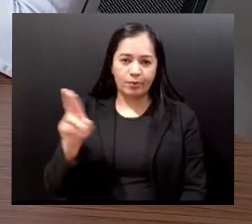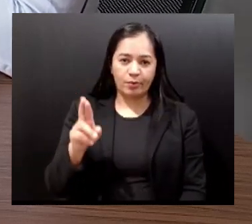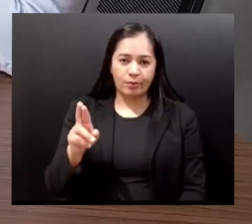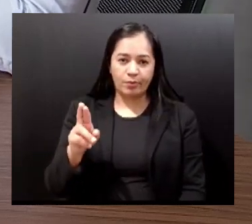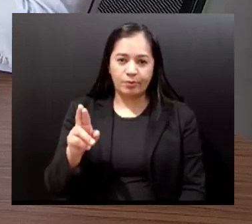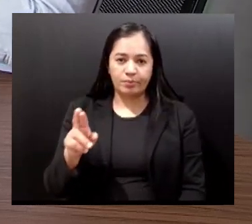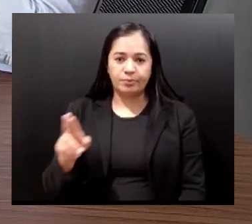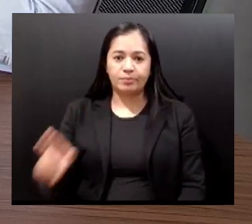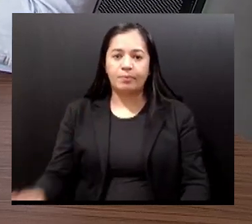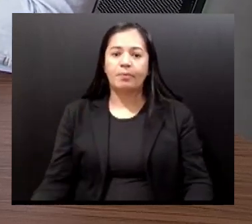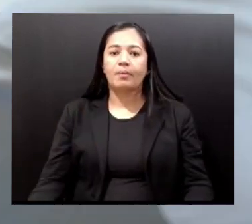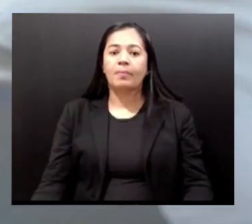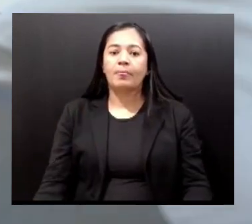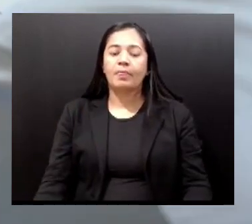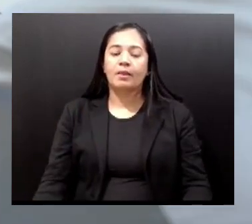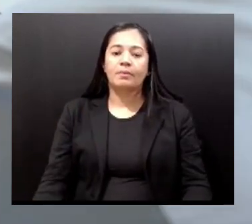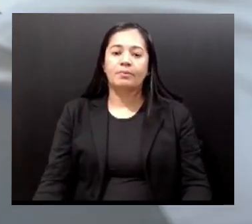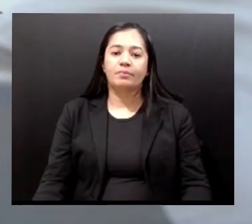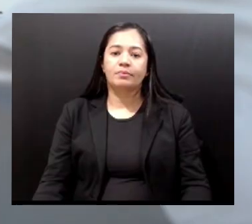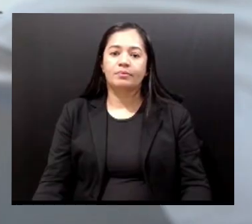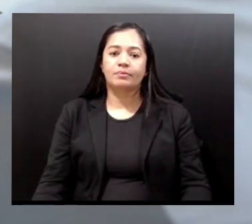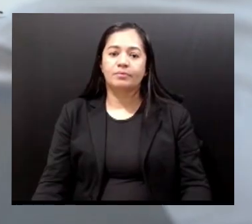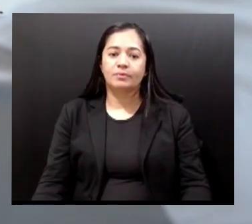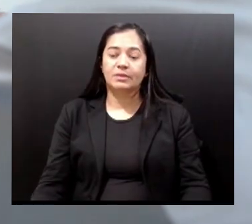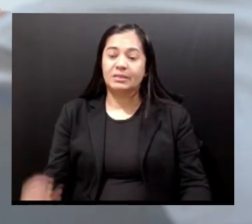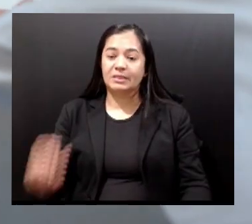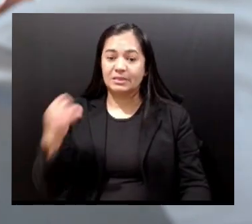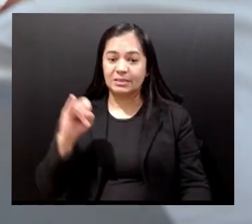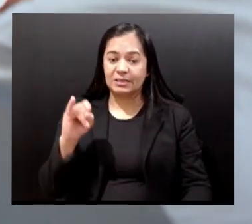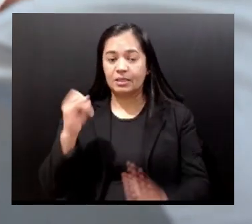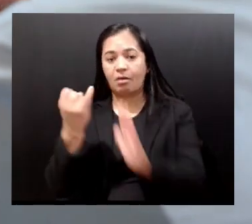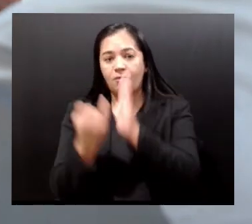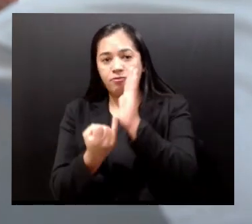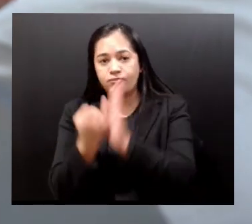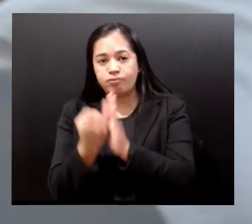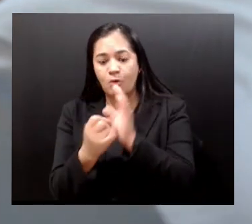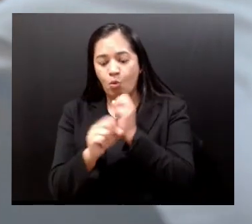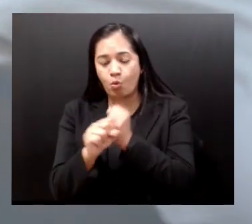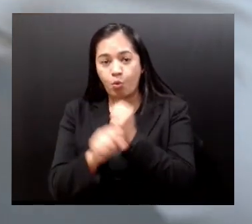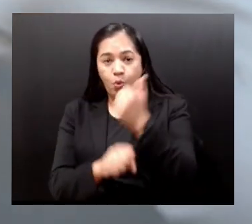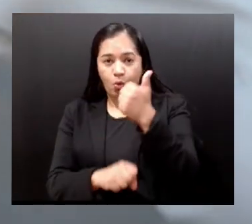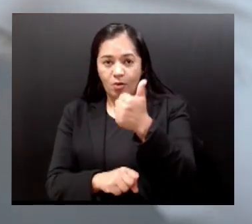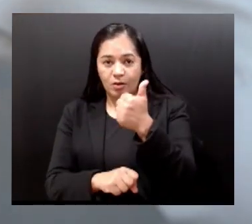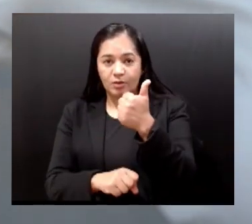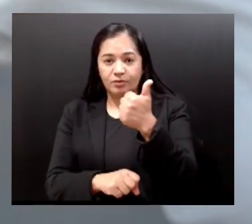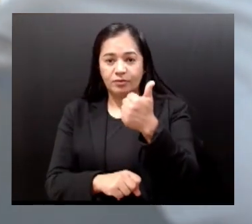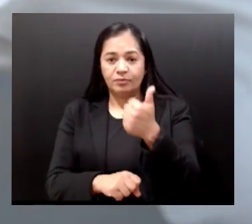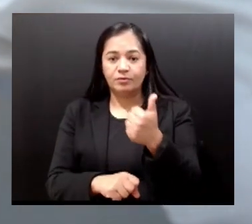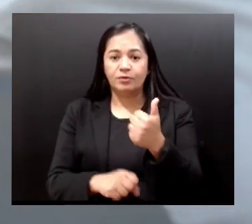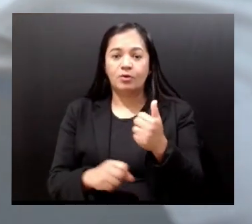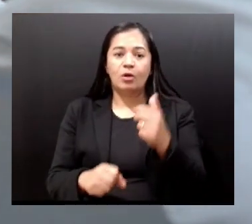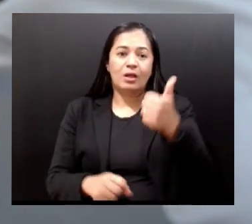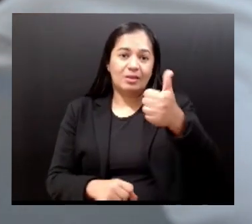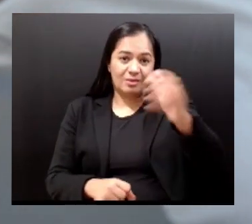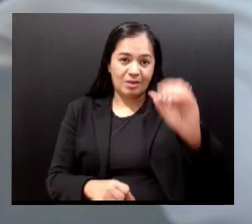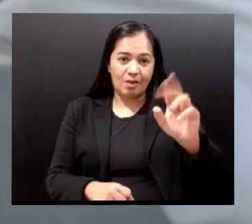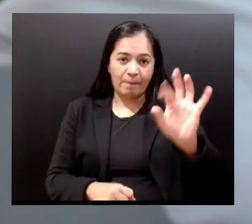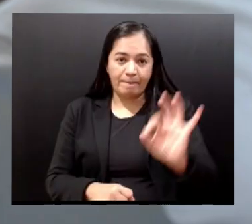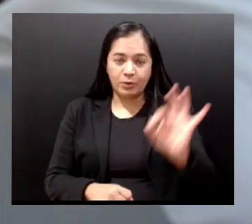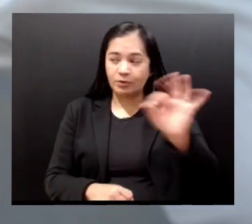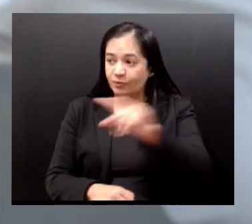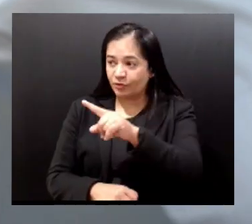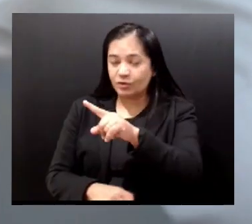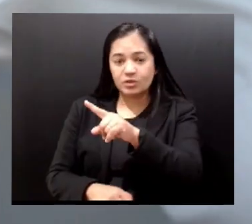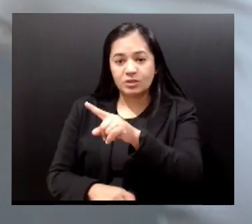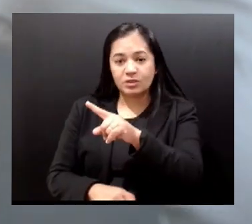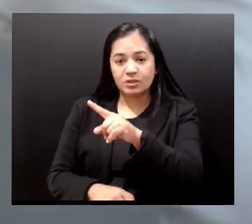10 mil. Se a inflação em um ano ela for de 10%, Imagina que você, para fazer a mesma coisa